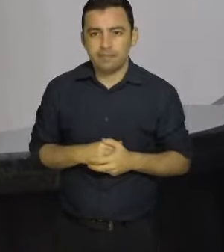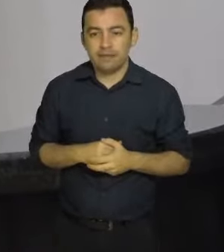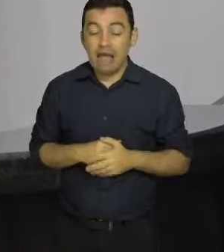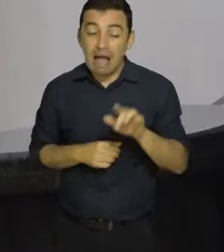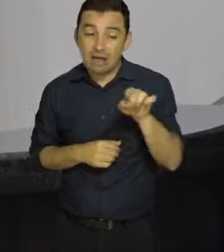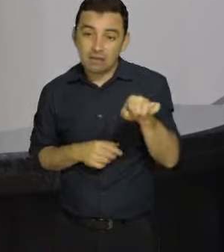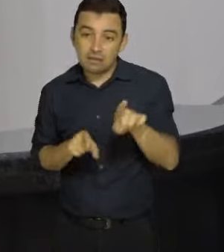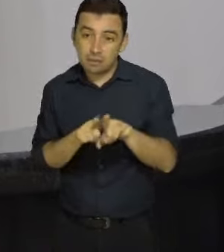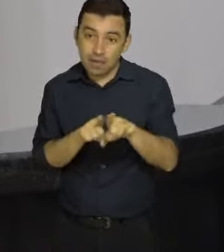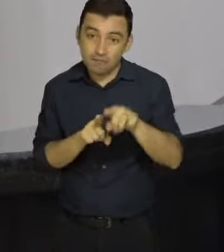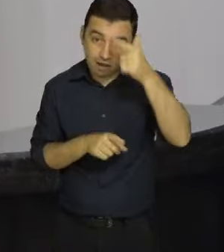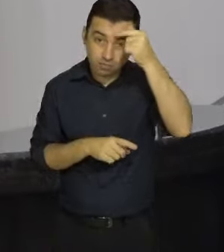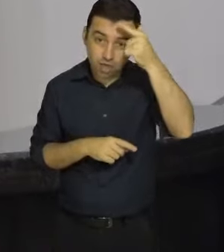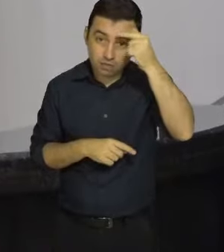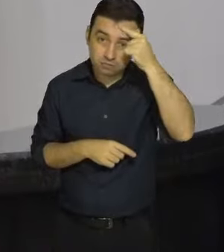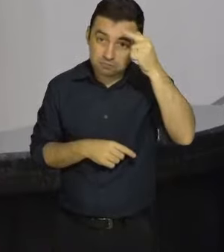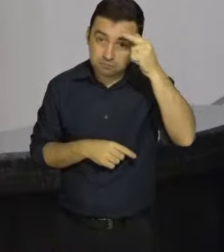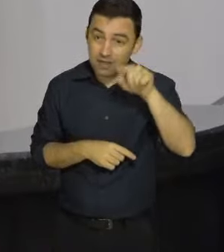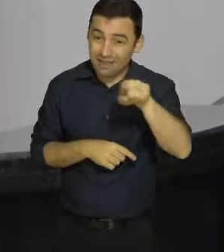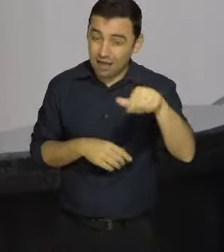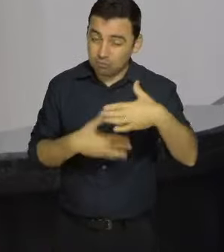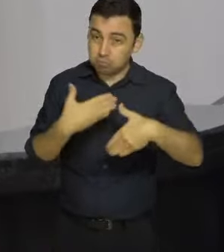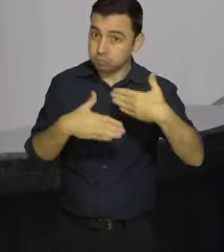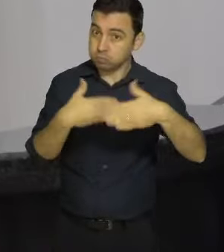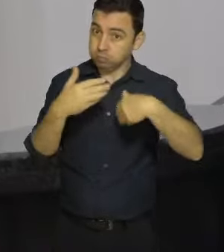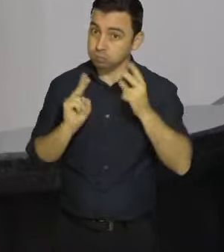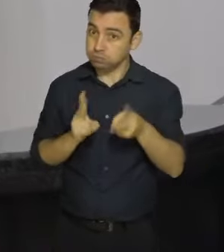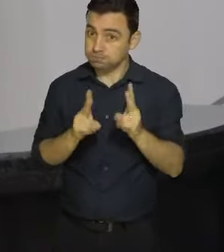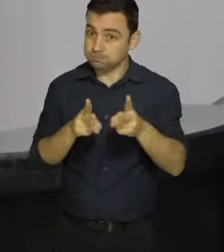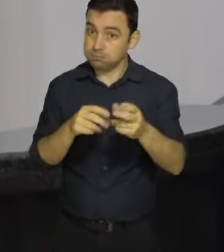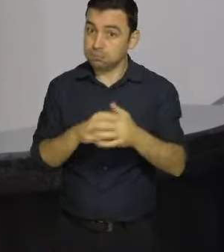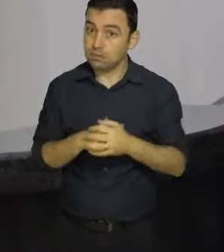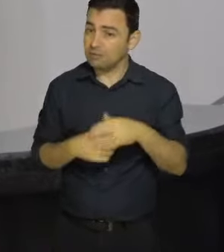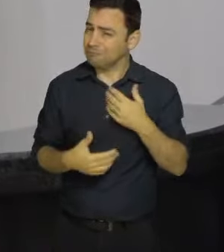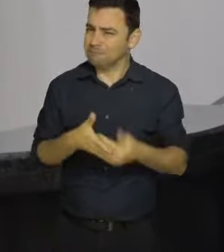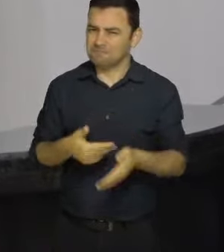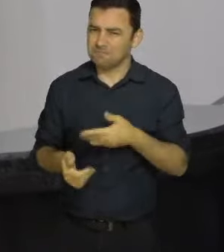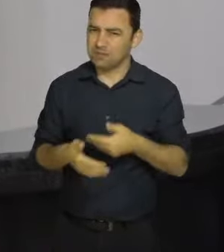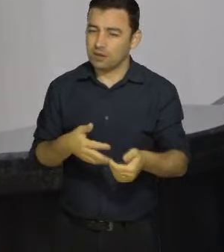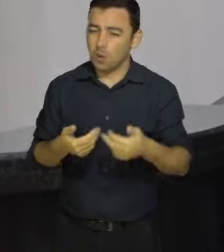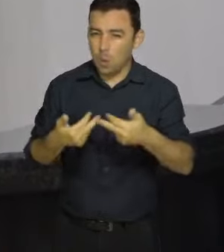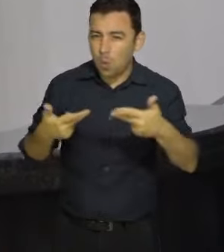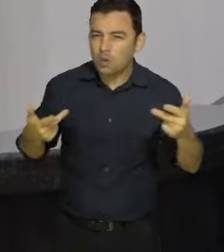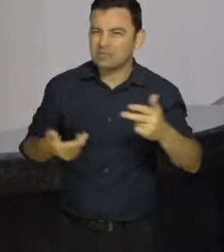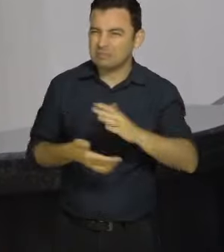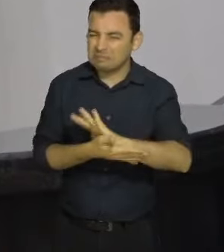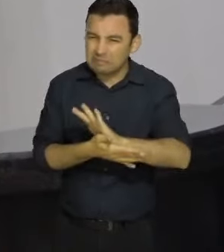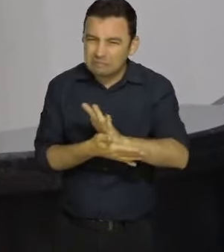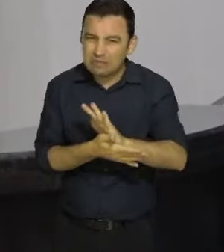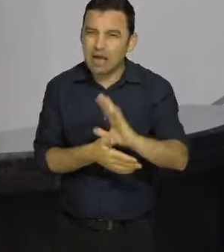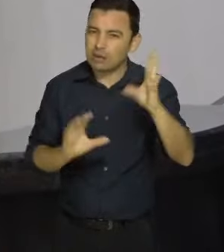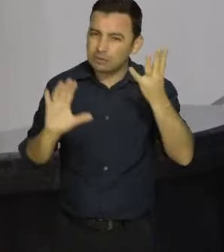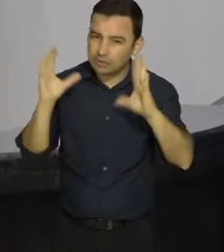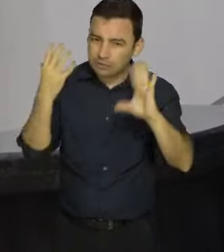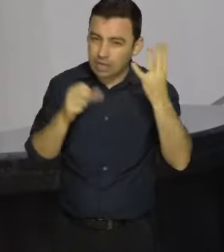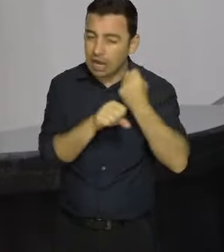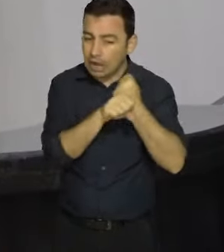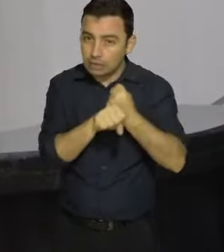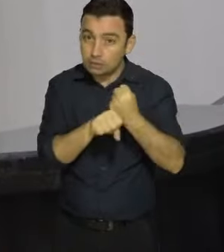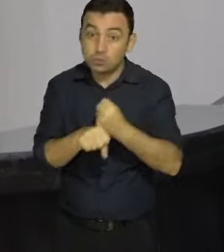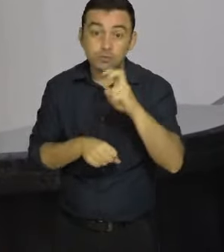na universidade, os avanços seguem acontecendo apesar de todos os descaminhos enfrentados, especialmente nos últimos